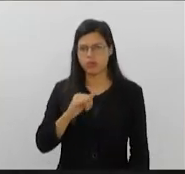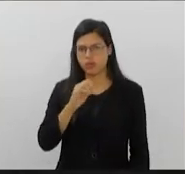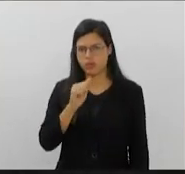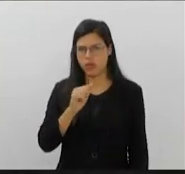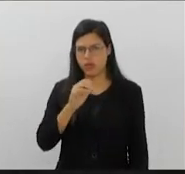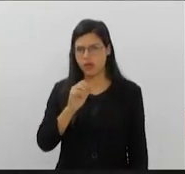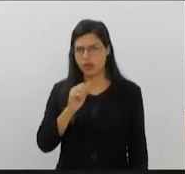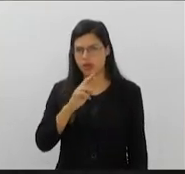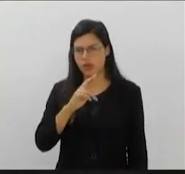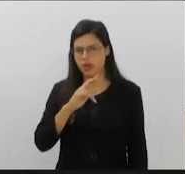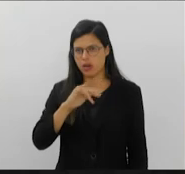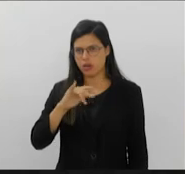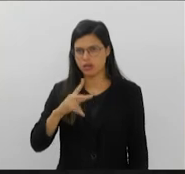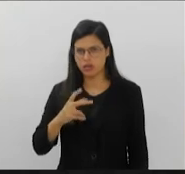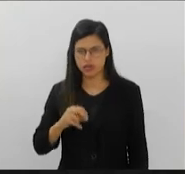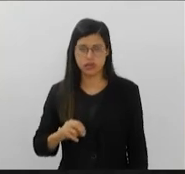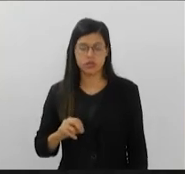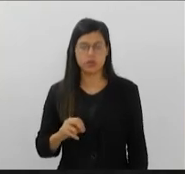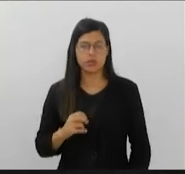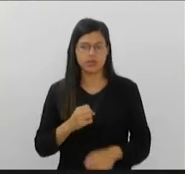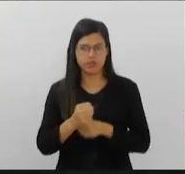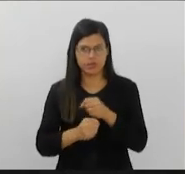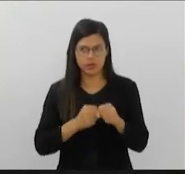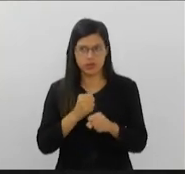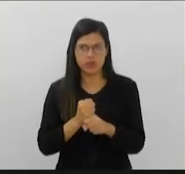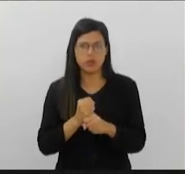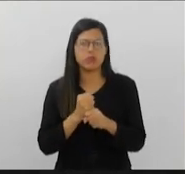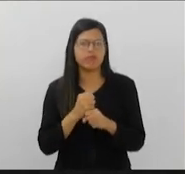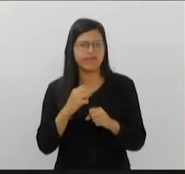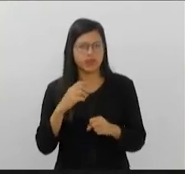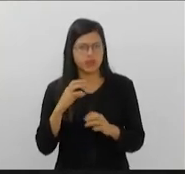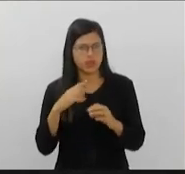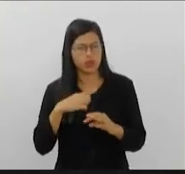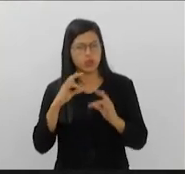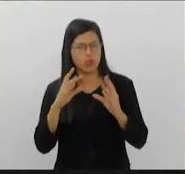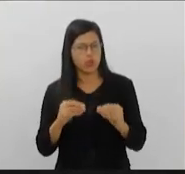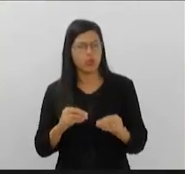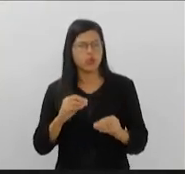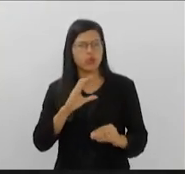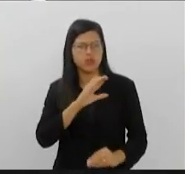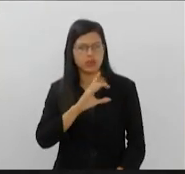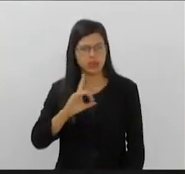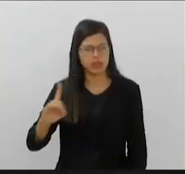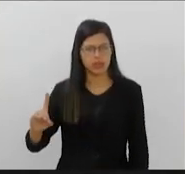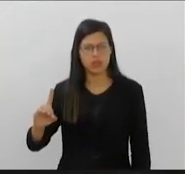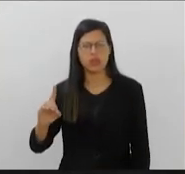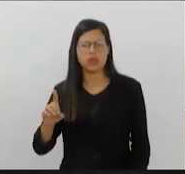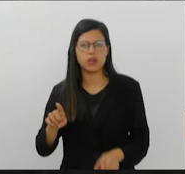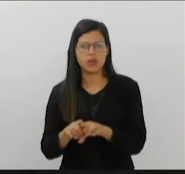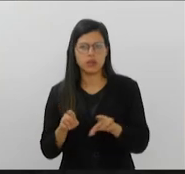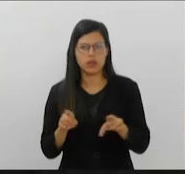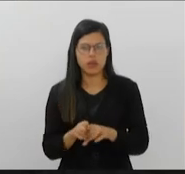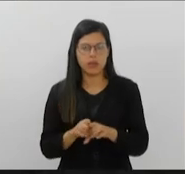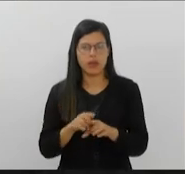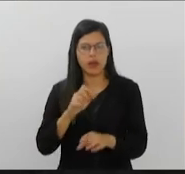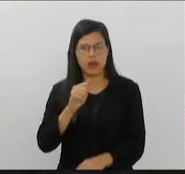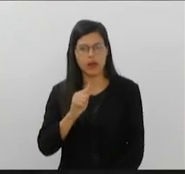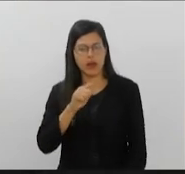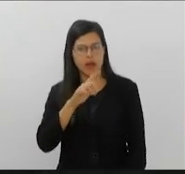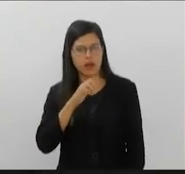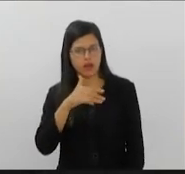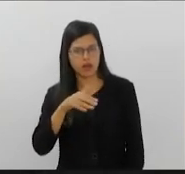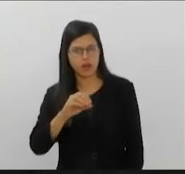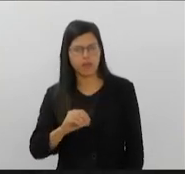vai ter todos os nossos CRJs reativados, Cidade de Deus, Complexo do Alemão,